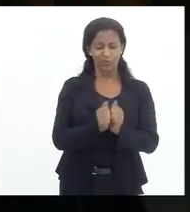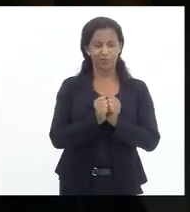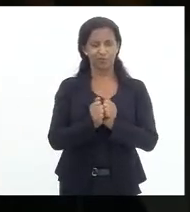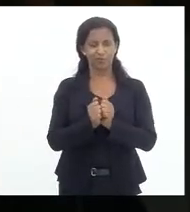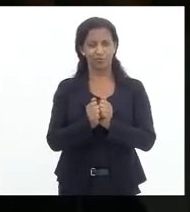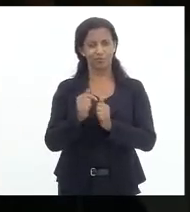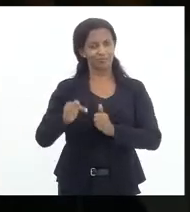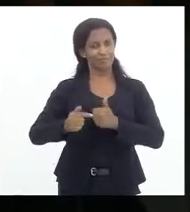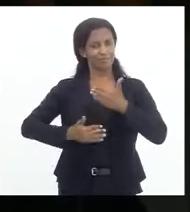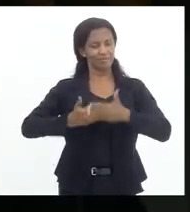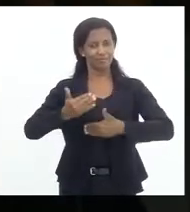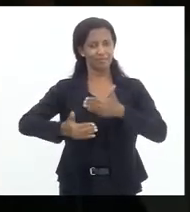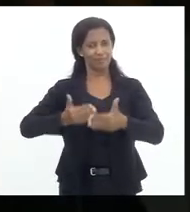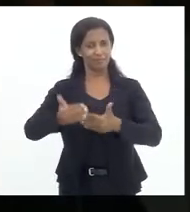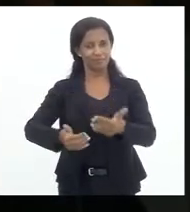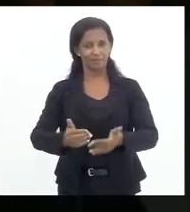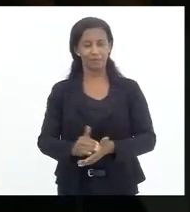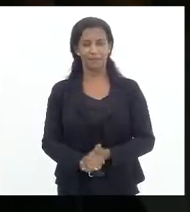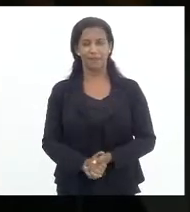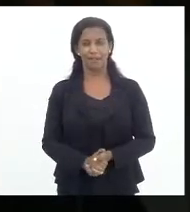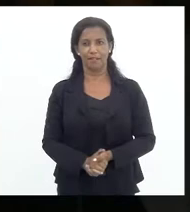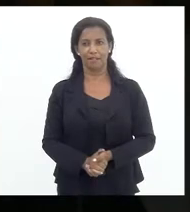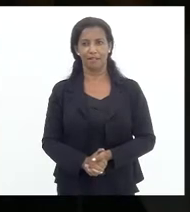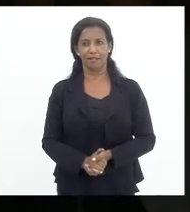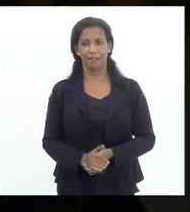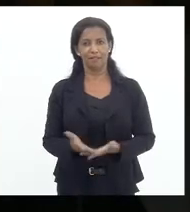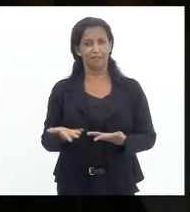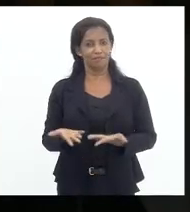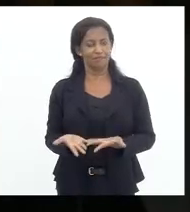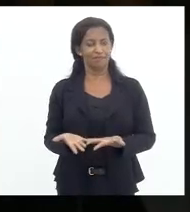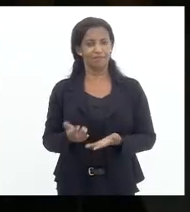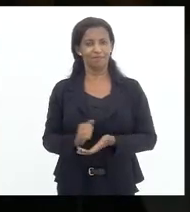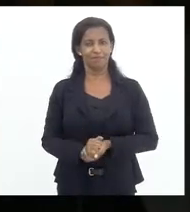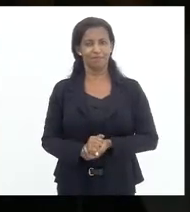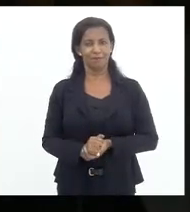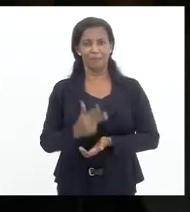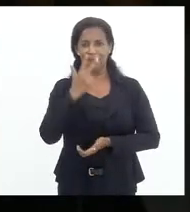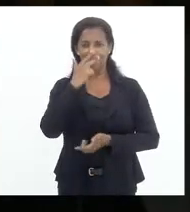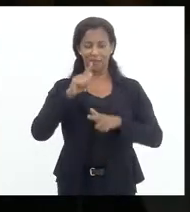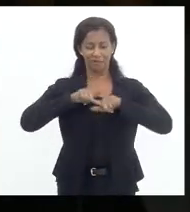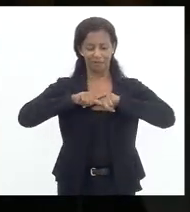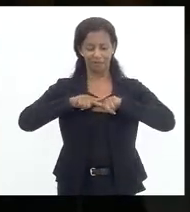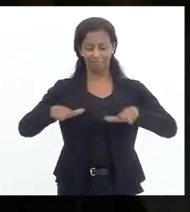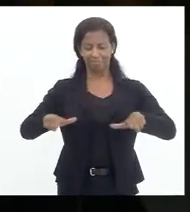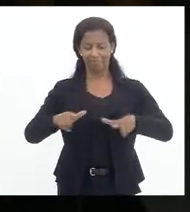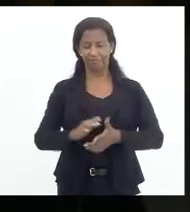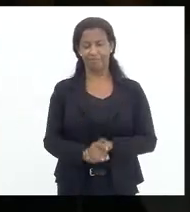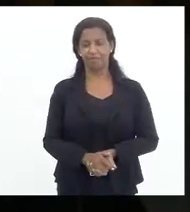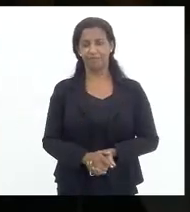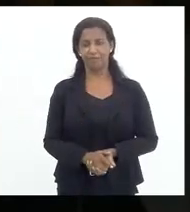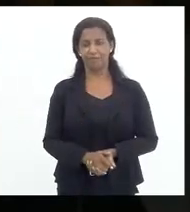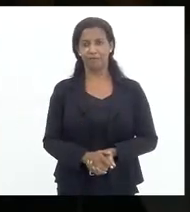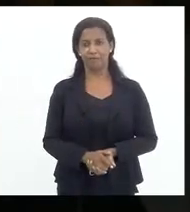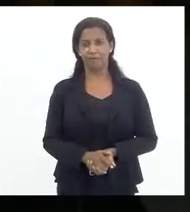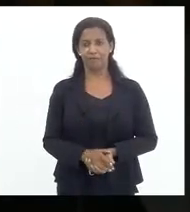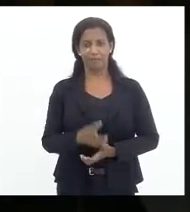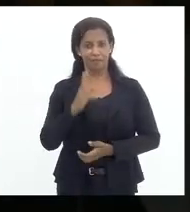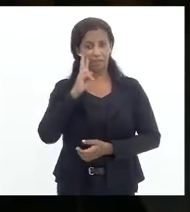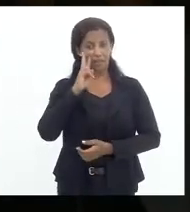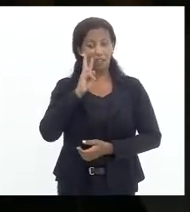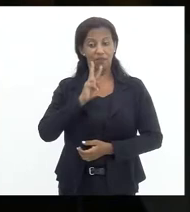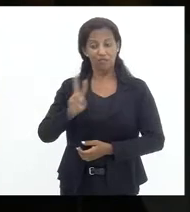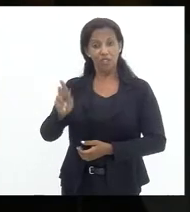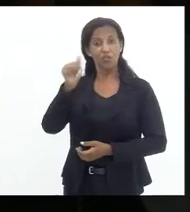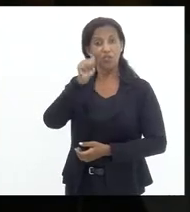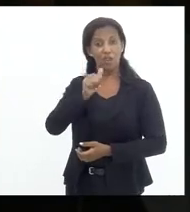nesse processo ficaríamos No Vazio visto que deu